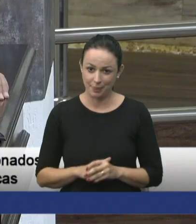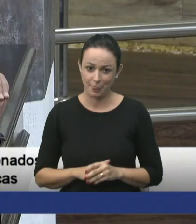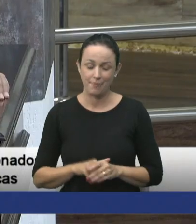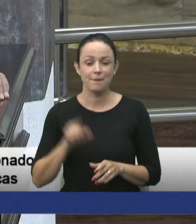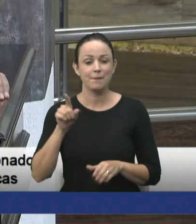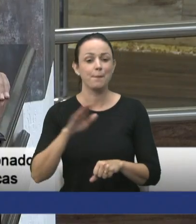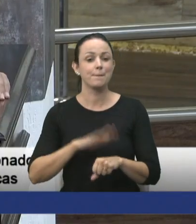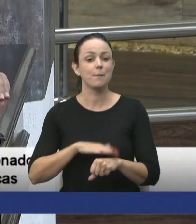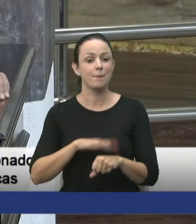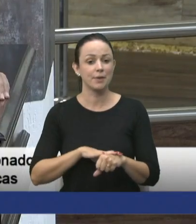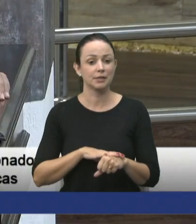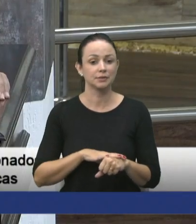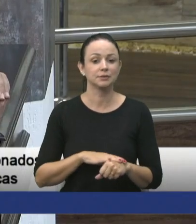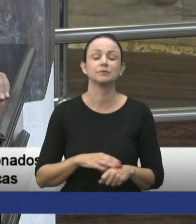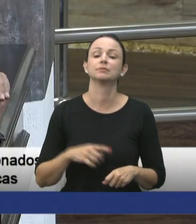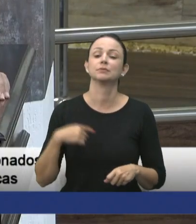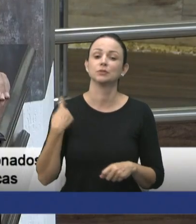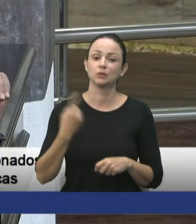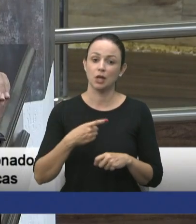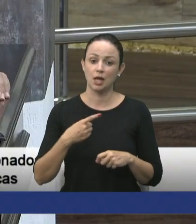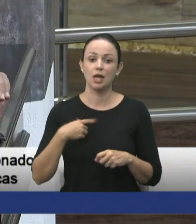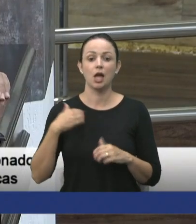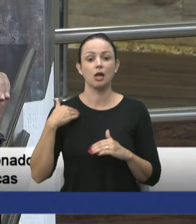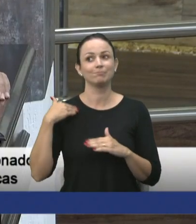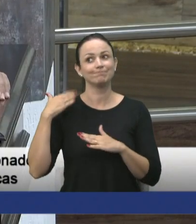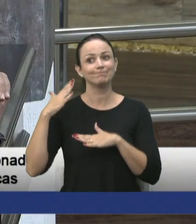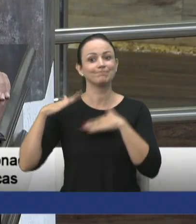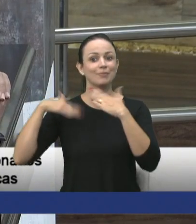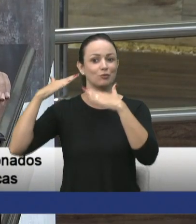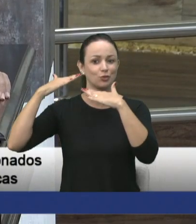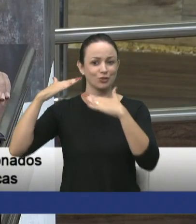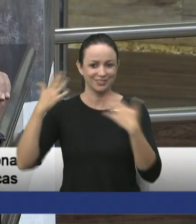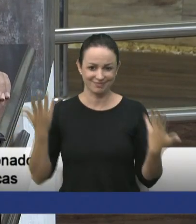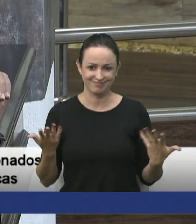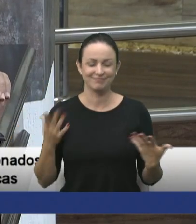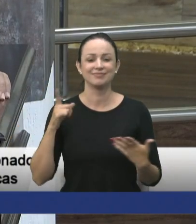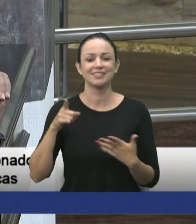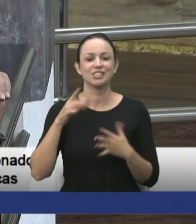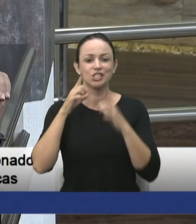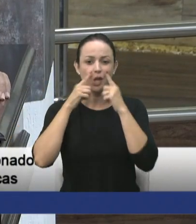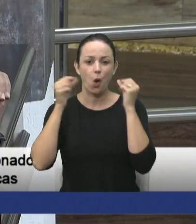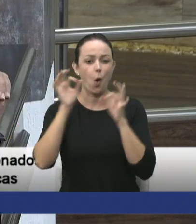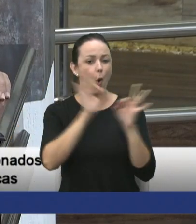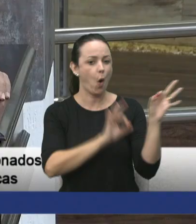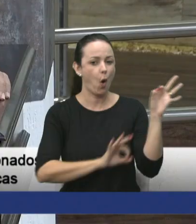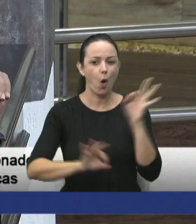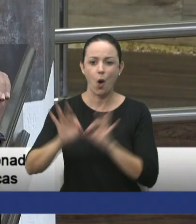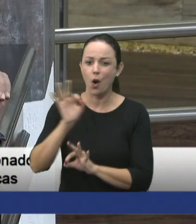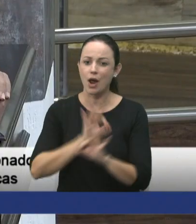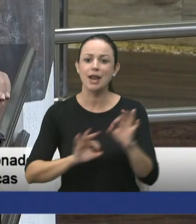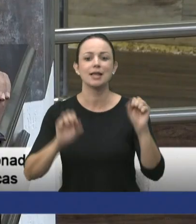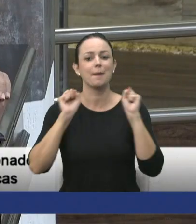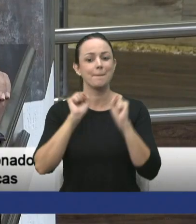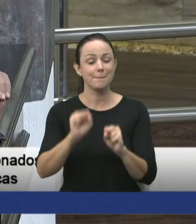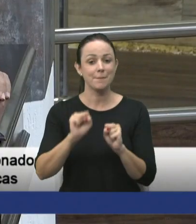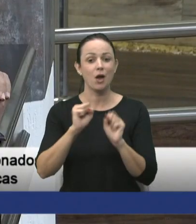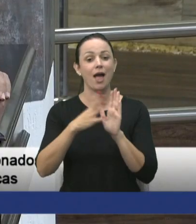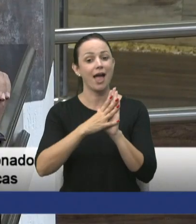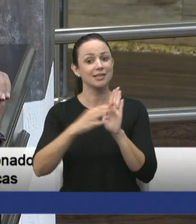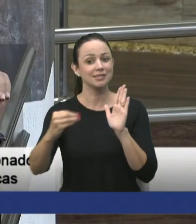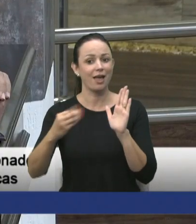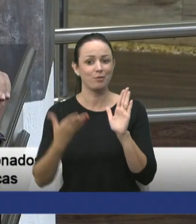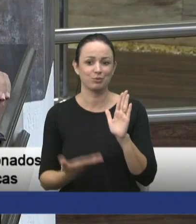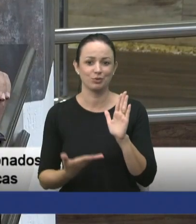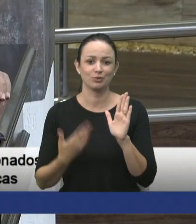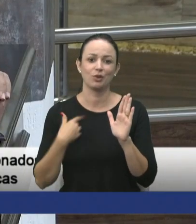nesses momentos que a gente cresce, é nesse momento que Jaú se organiza, que Jaú pode ser exemplo, porque eu